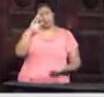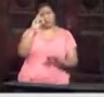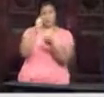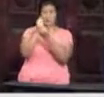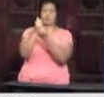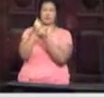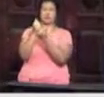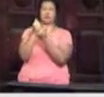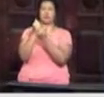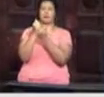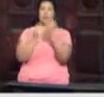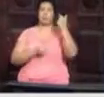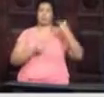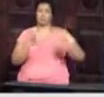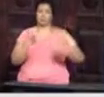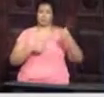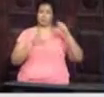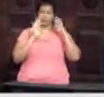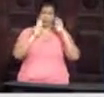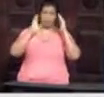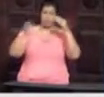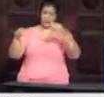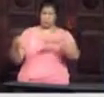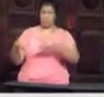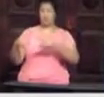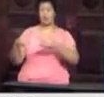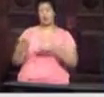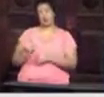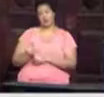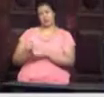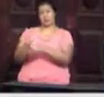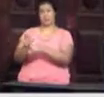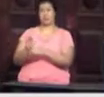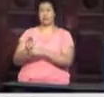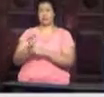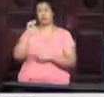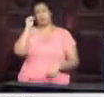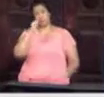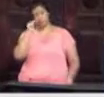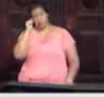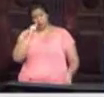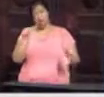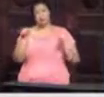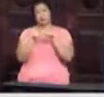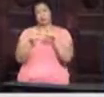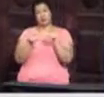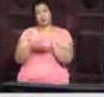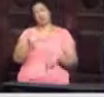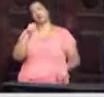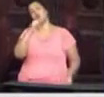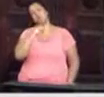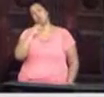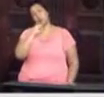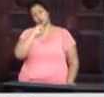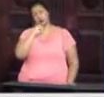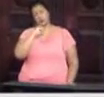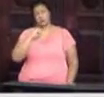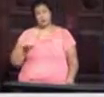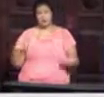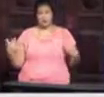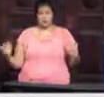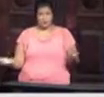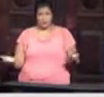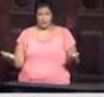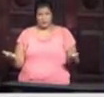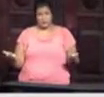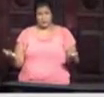tratar da política voltada para atender necessidades da mulher e do idoso. Quer dizer, então,